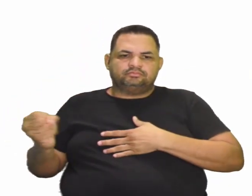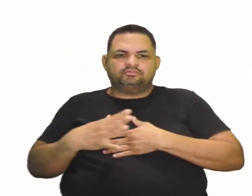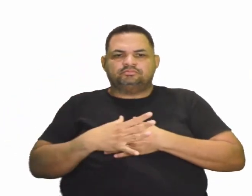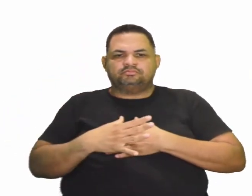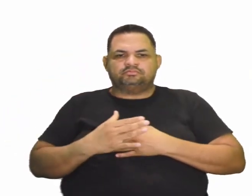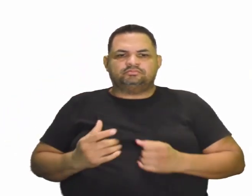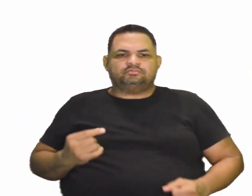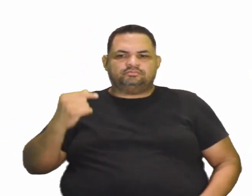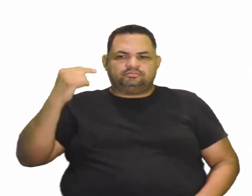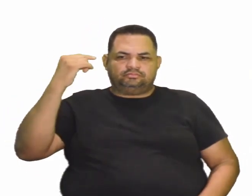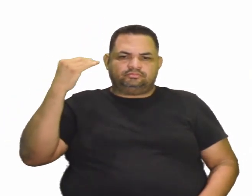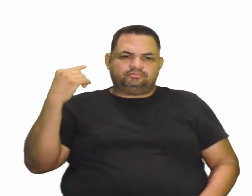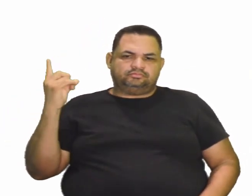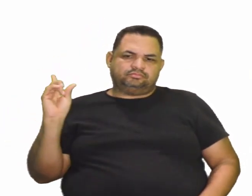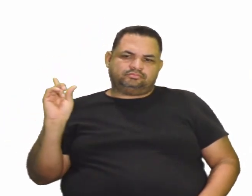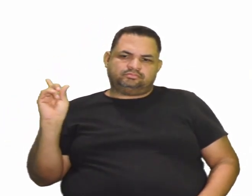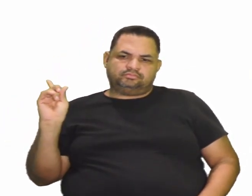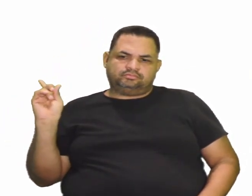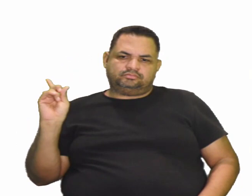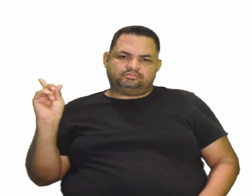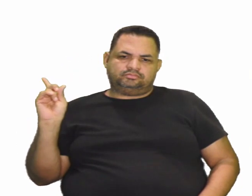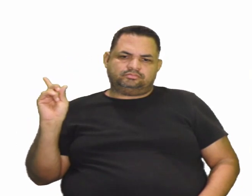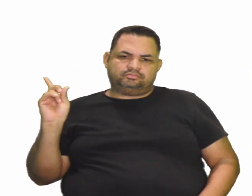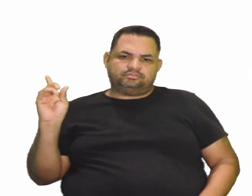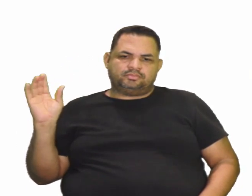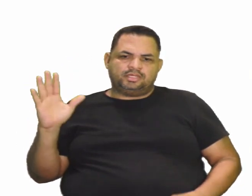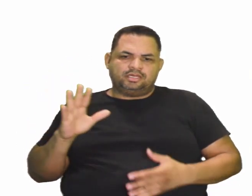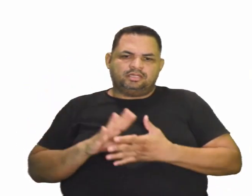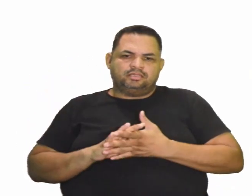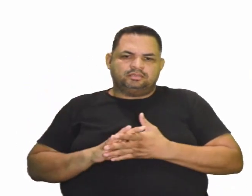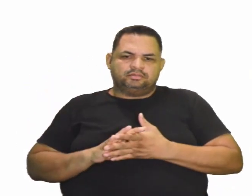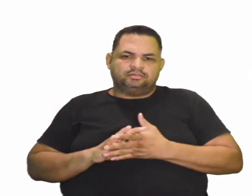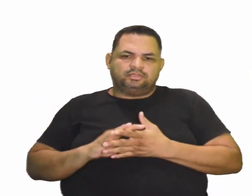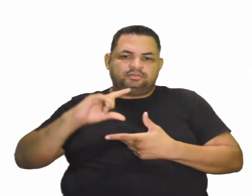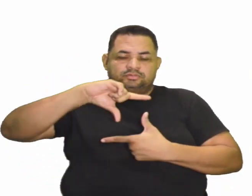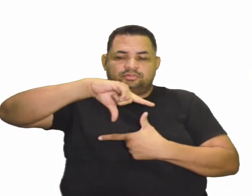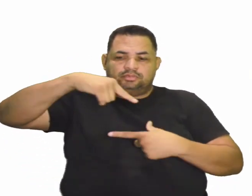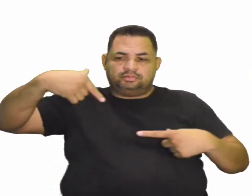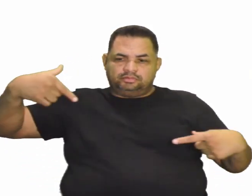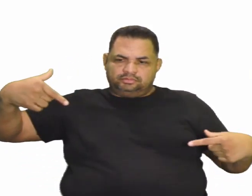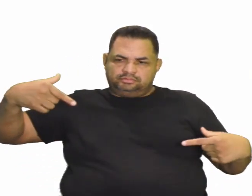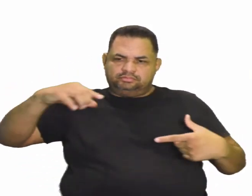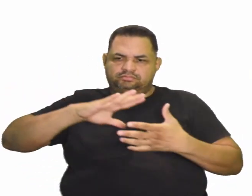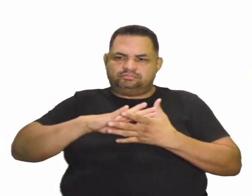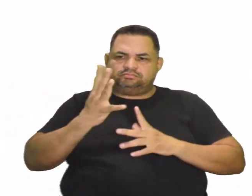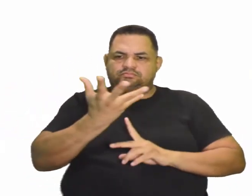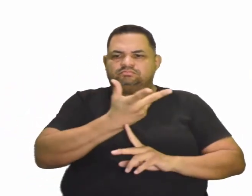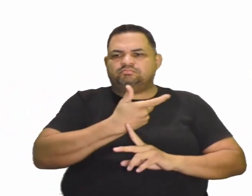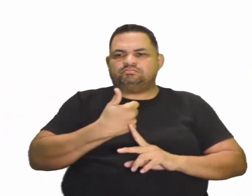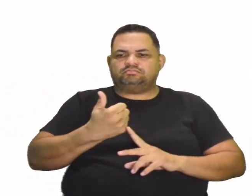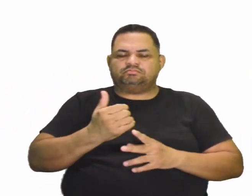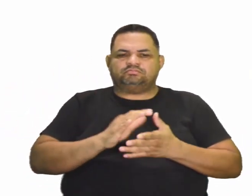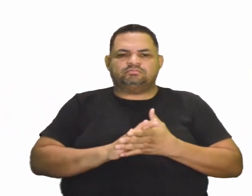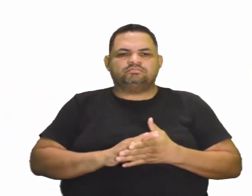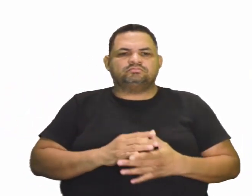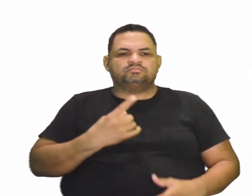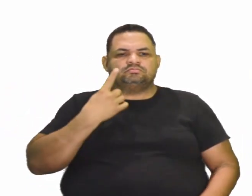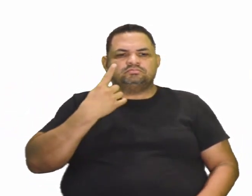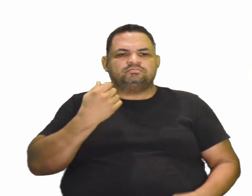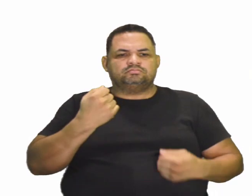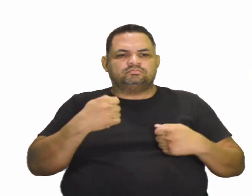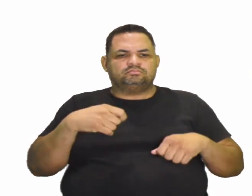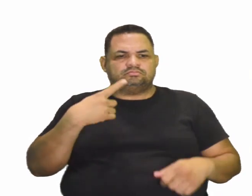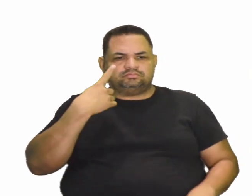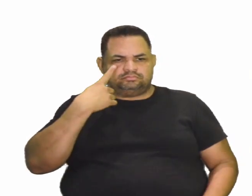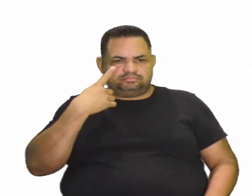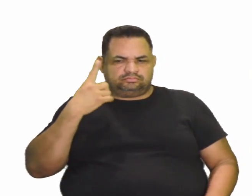e aqui um período já moderno, um artista modernista. Então, estudante, o que nós podemos